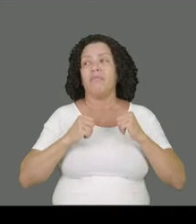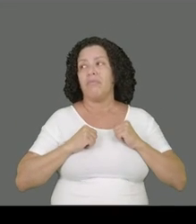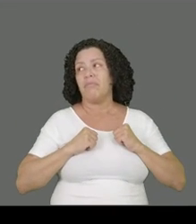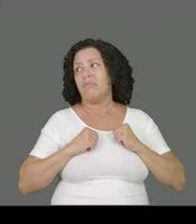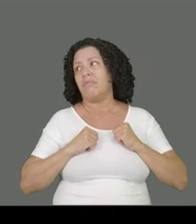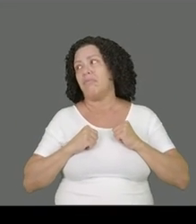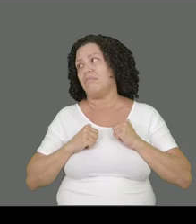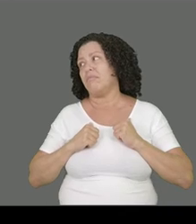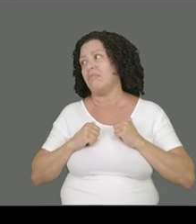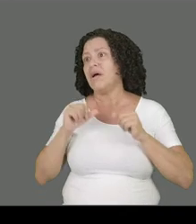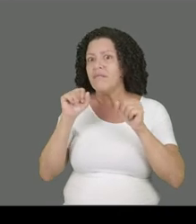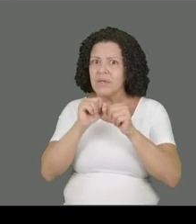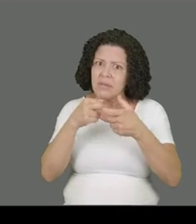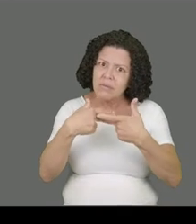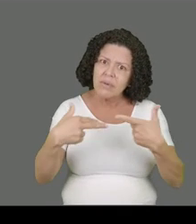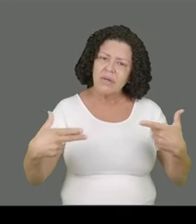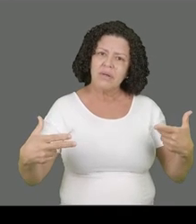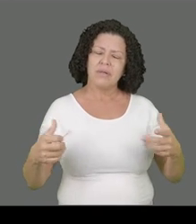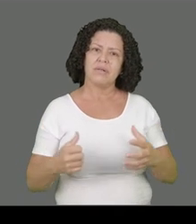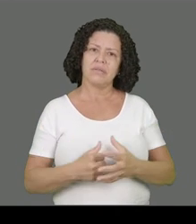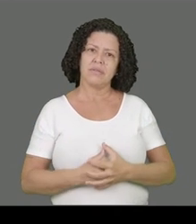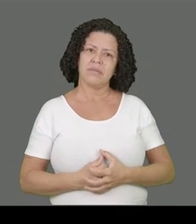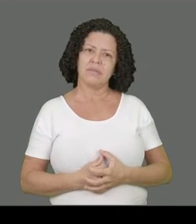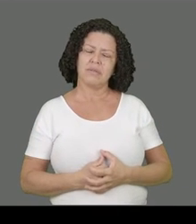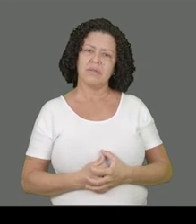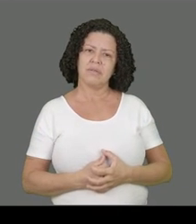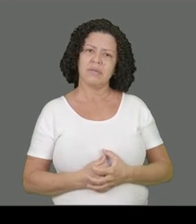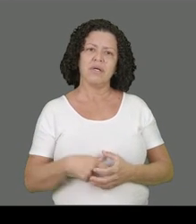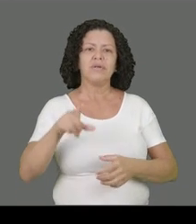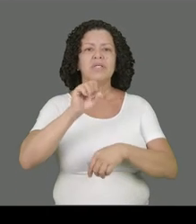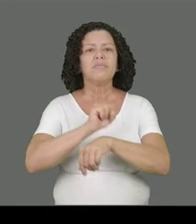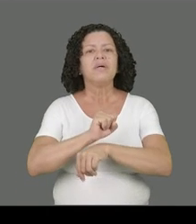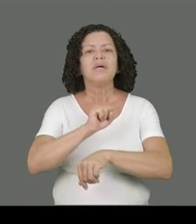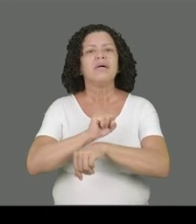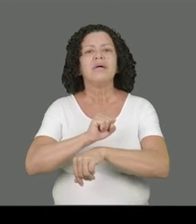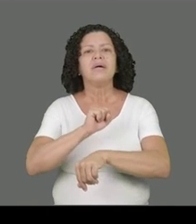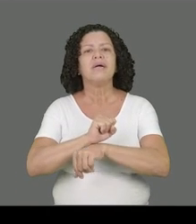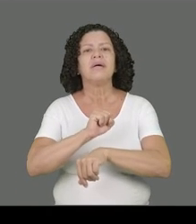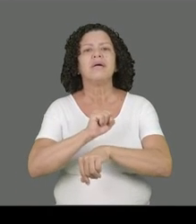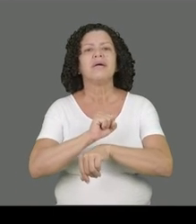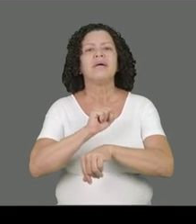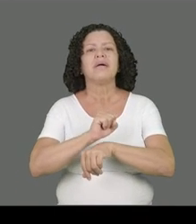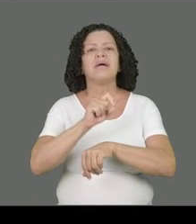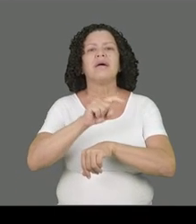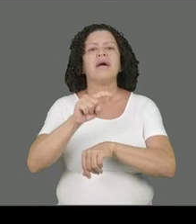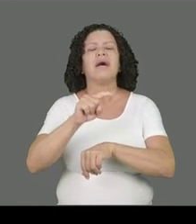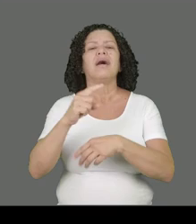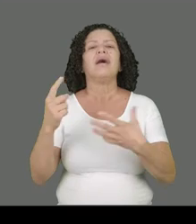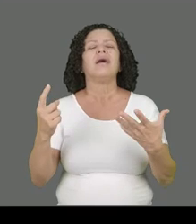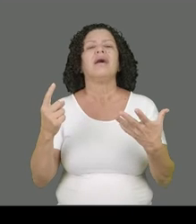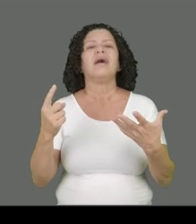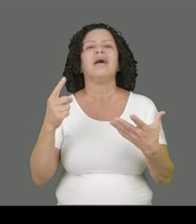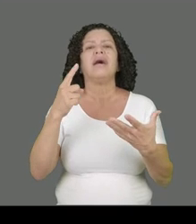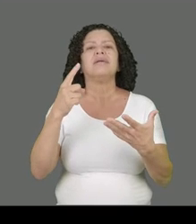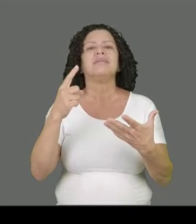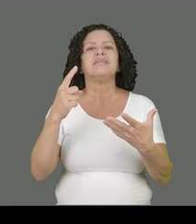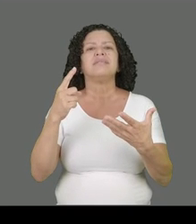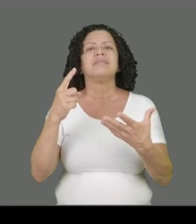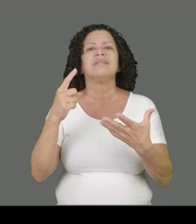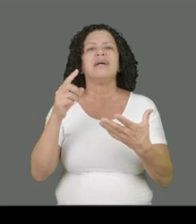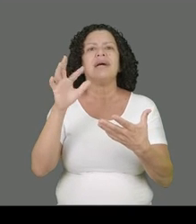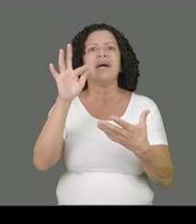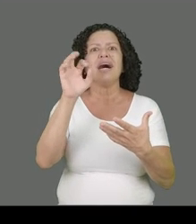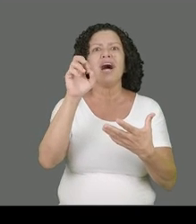da inércia, que faça alguma coisa, que não fique aguardando que essa